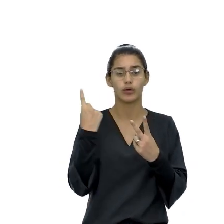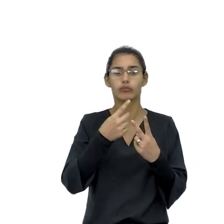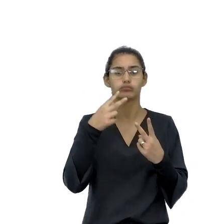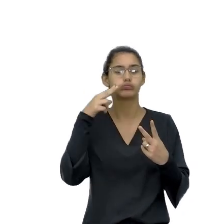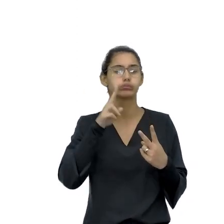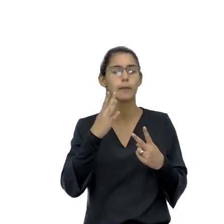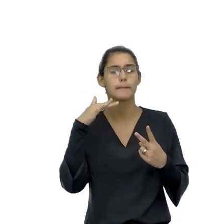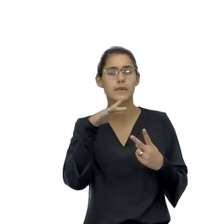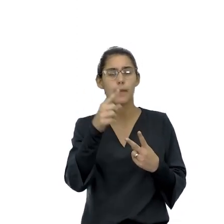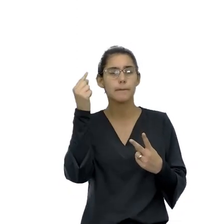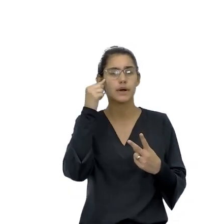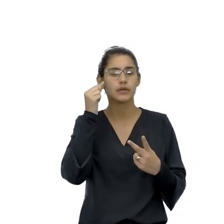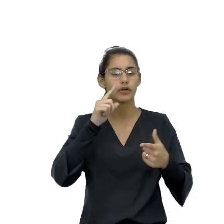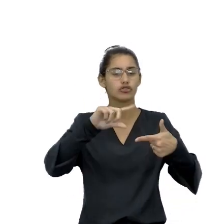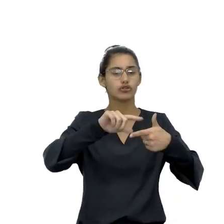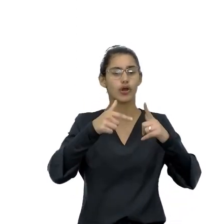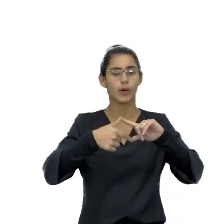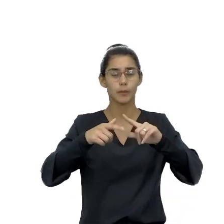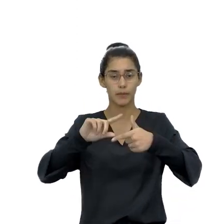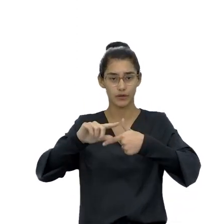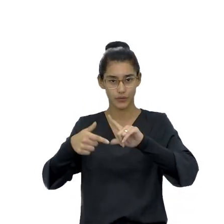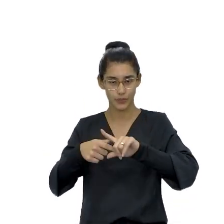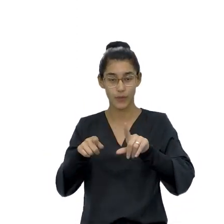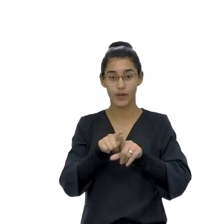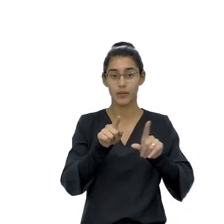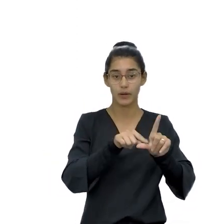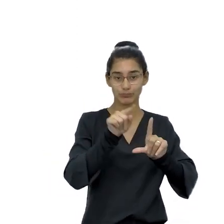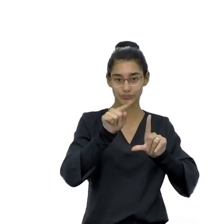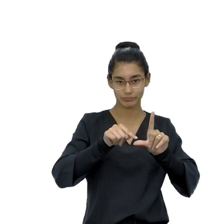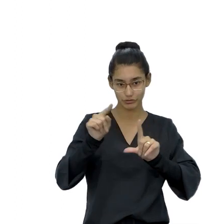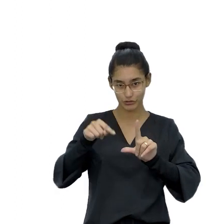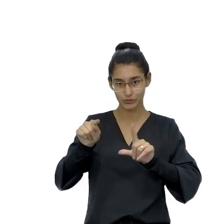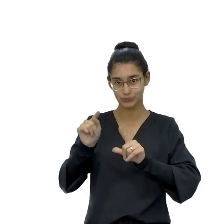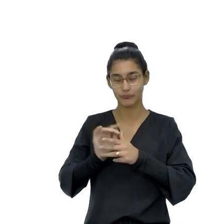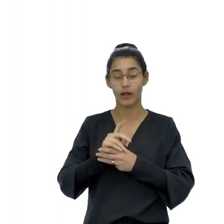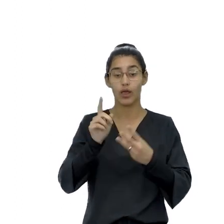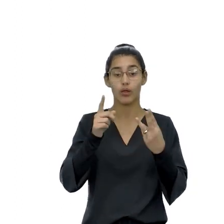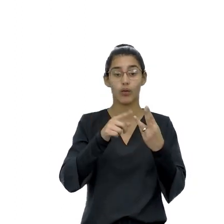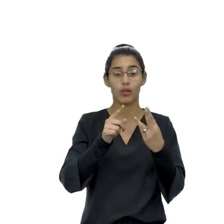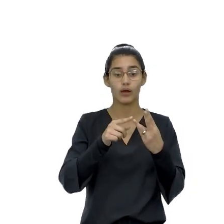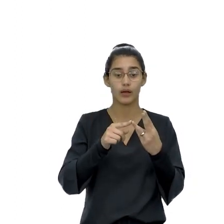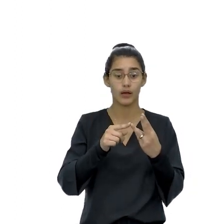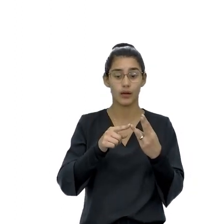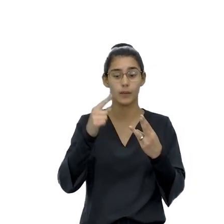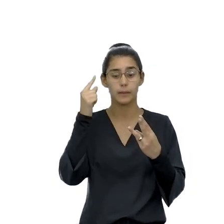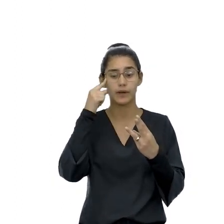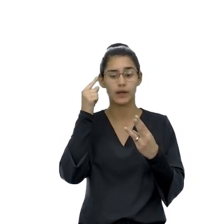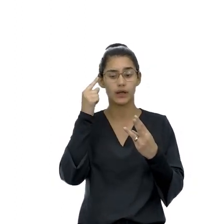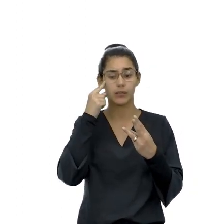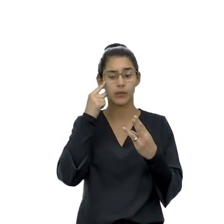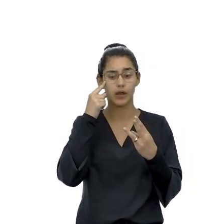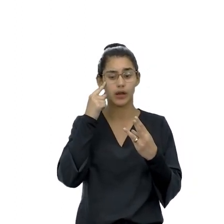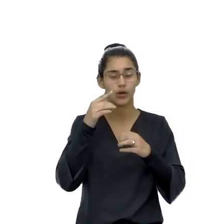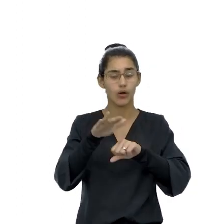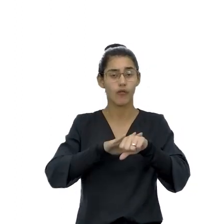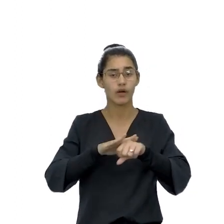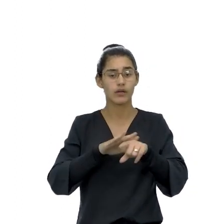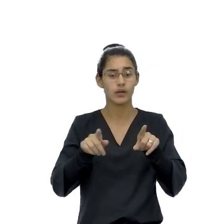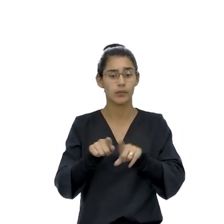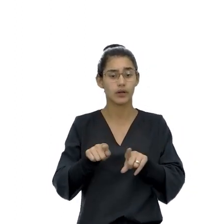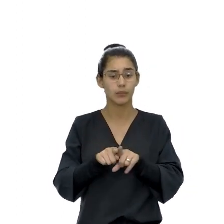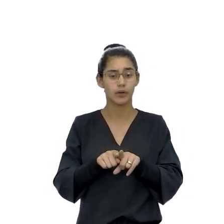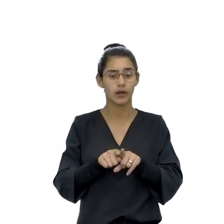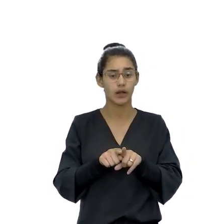olhamos mais para o pensamento geométrico e o pensamento estatístico. E no terceiro bimestre, nós discutimos o